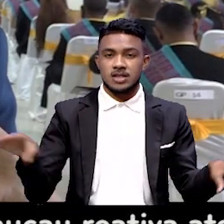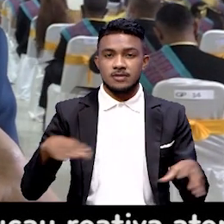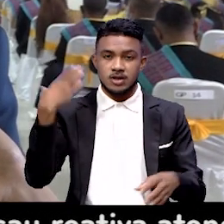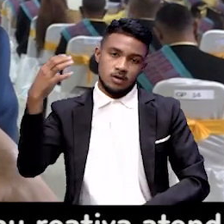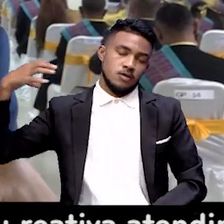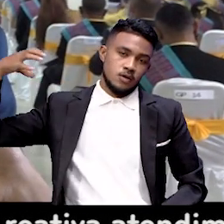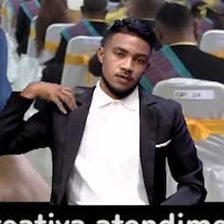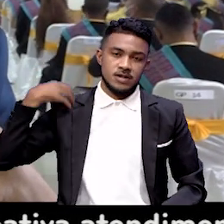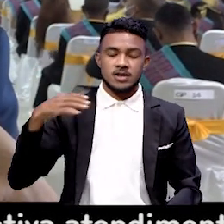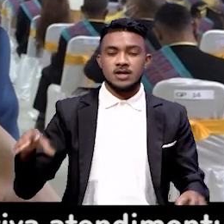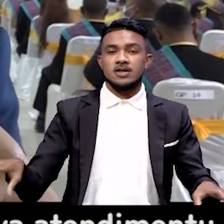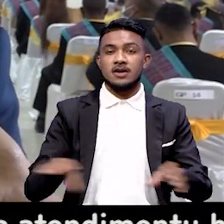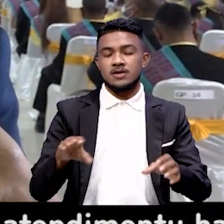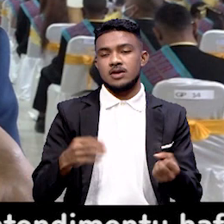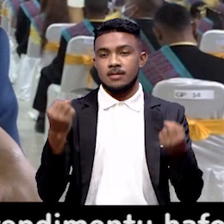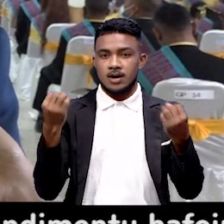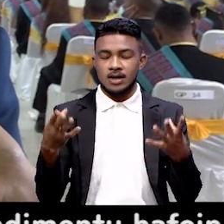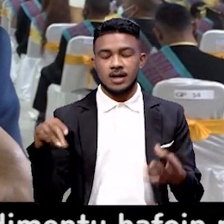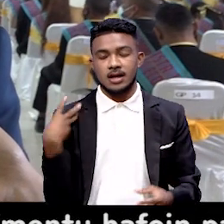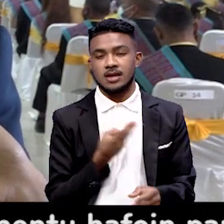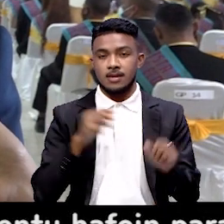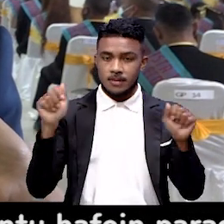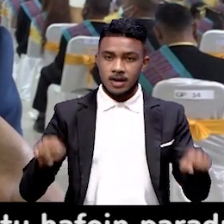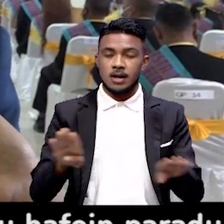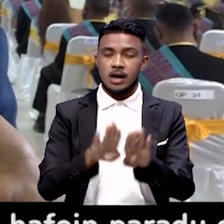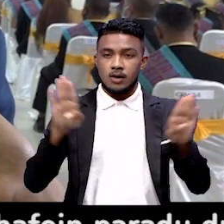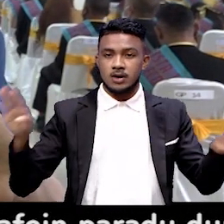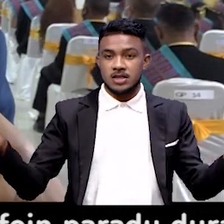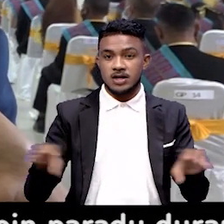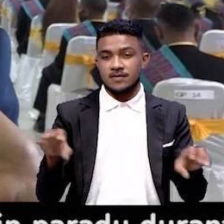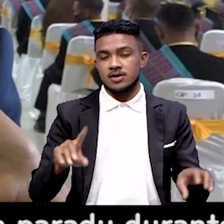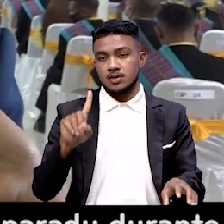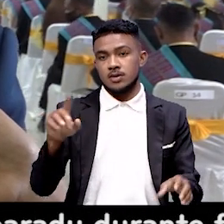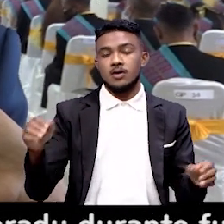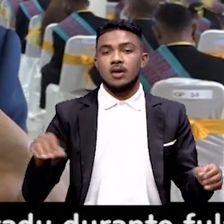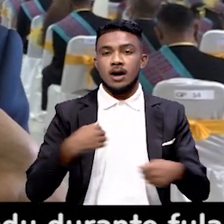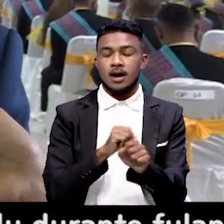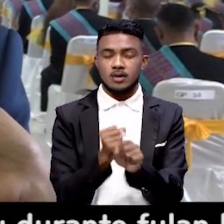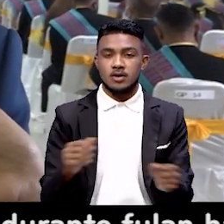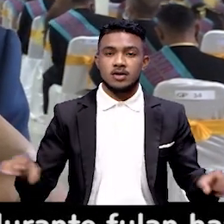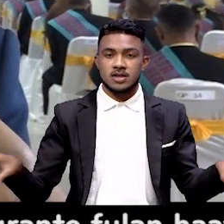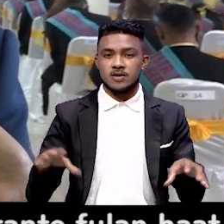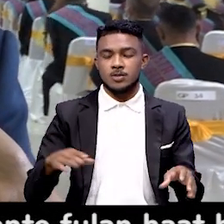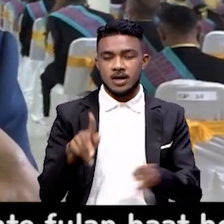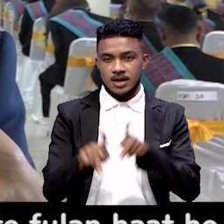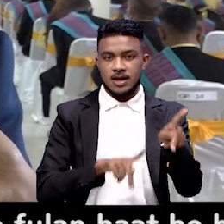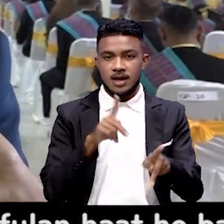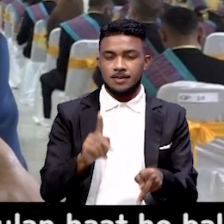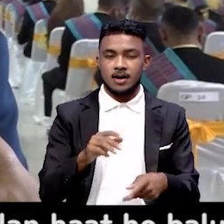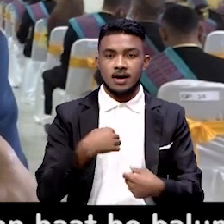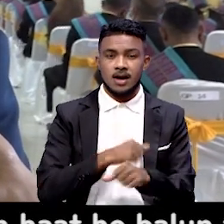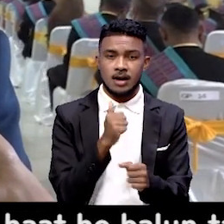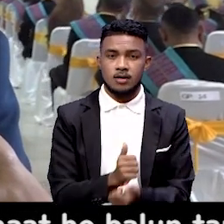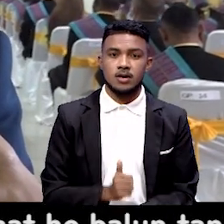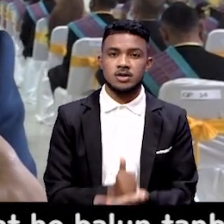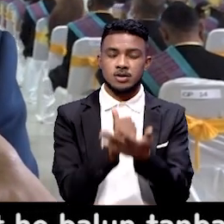bele ya oin barak ne ya. Ita bele loke servisu rasik, ita bele halo servisu sosial ba ema, ita bele halo ita ne kontribusaun